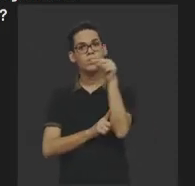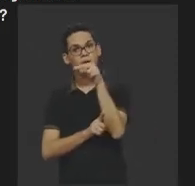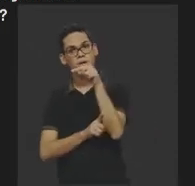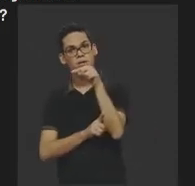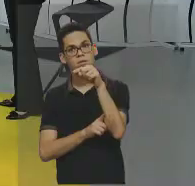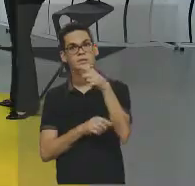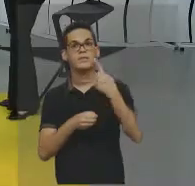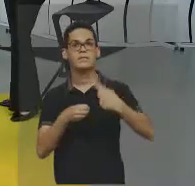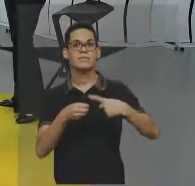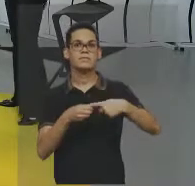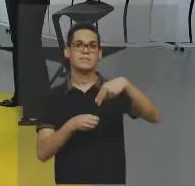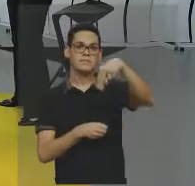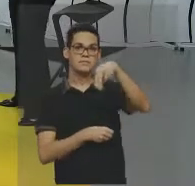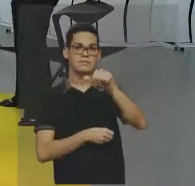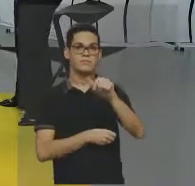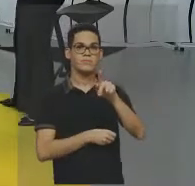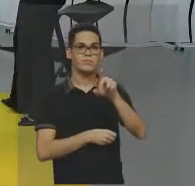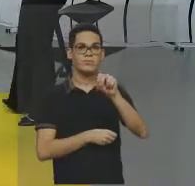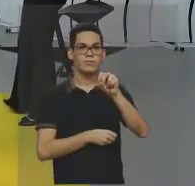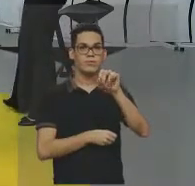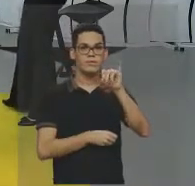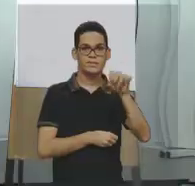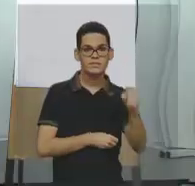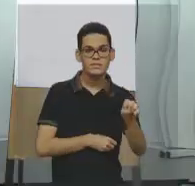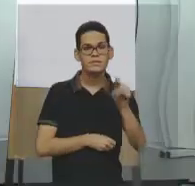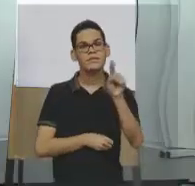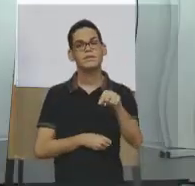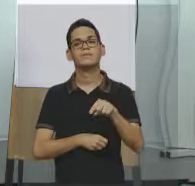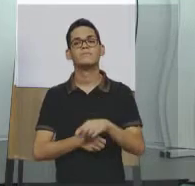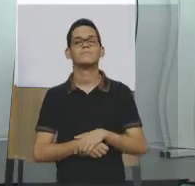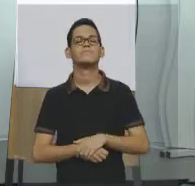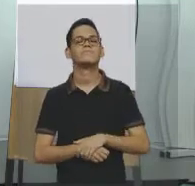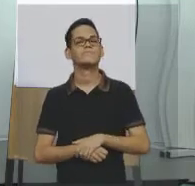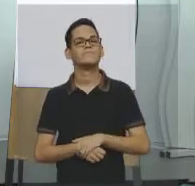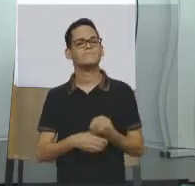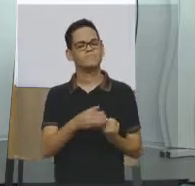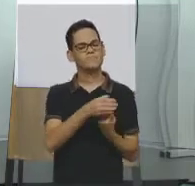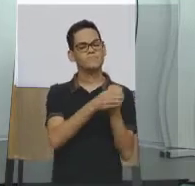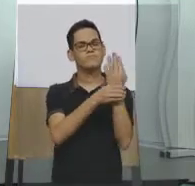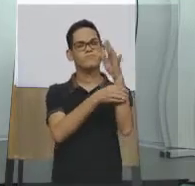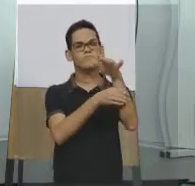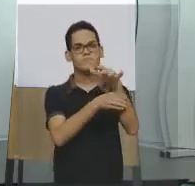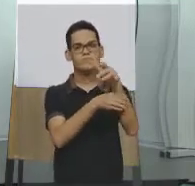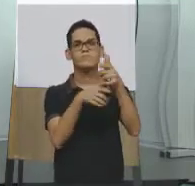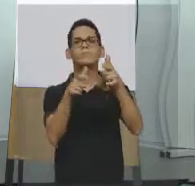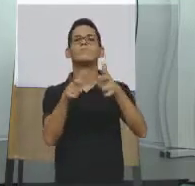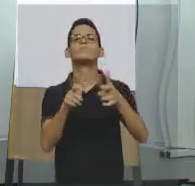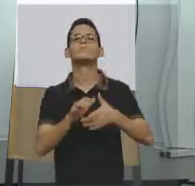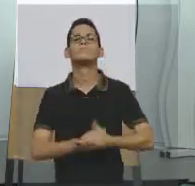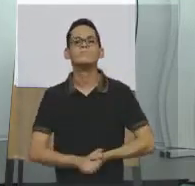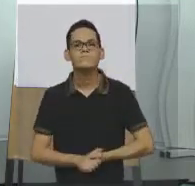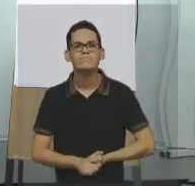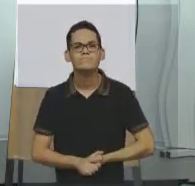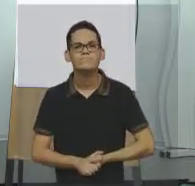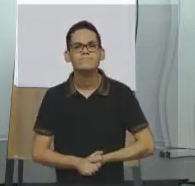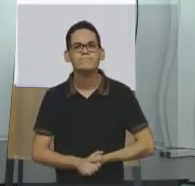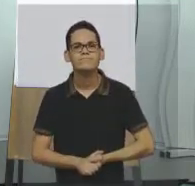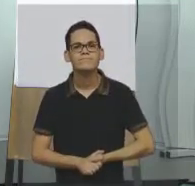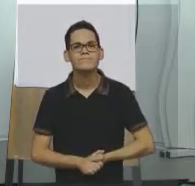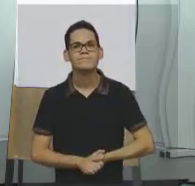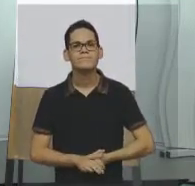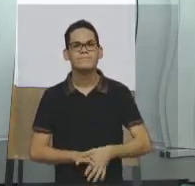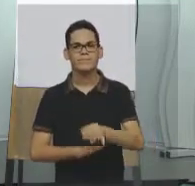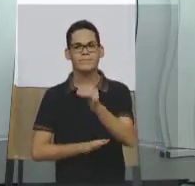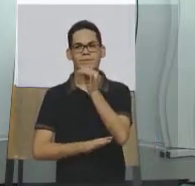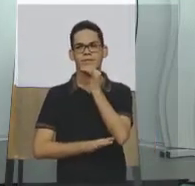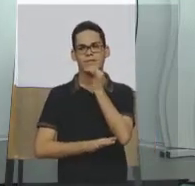de Nápoles? Obrigado, Daniela. De nada. Bom, que fenômeno é esse? Quando você